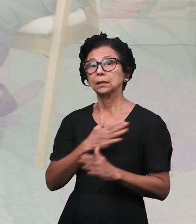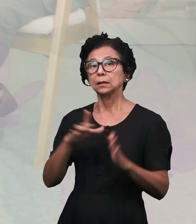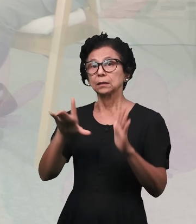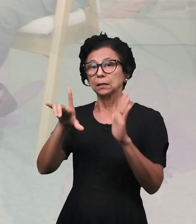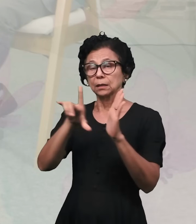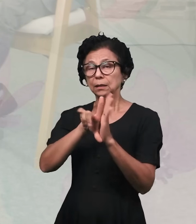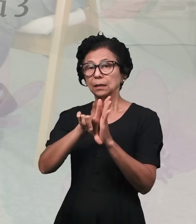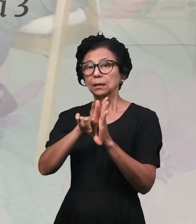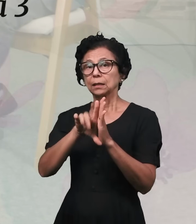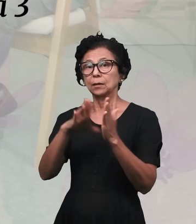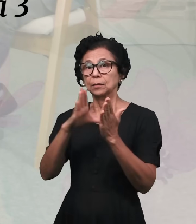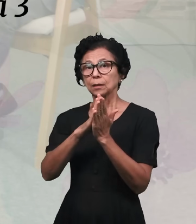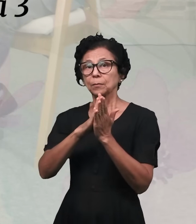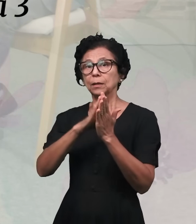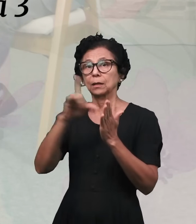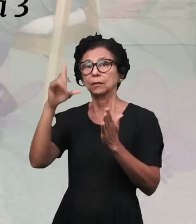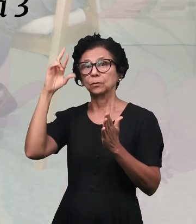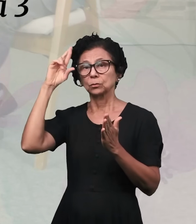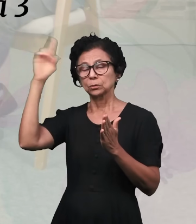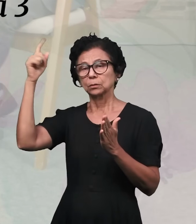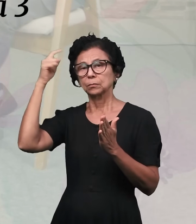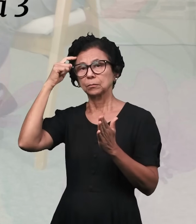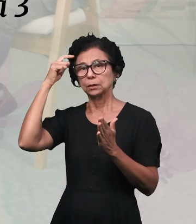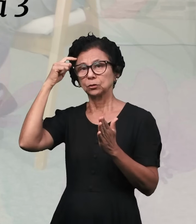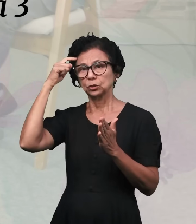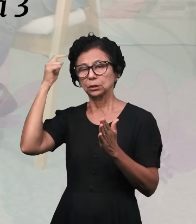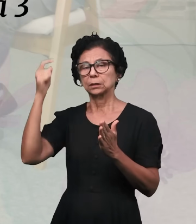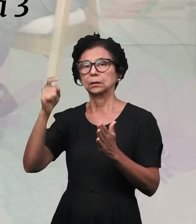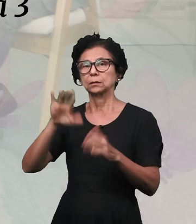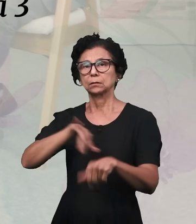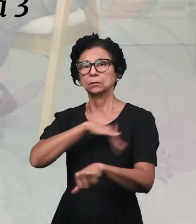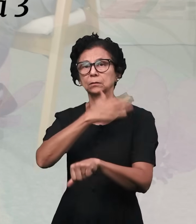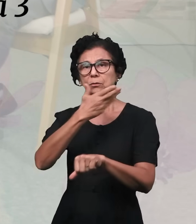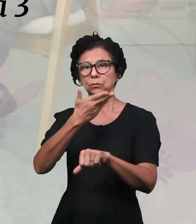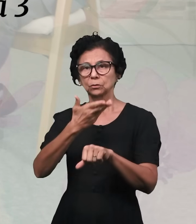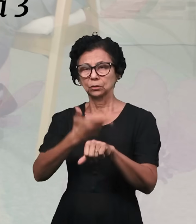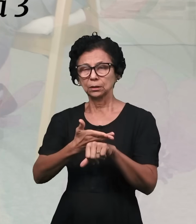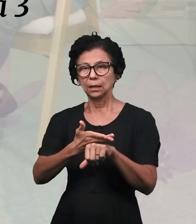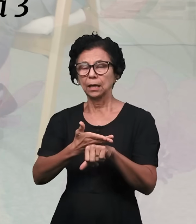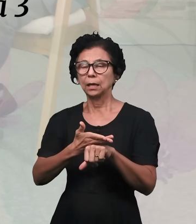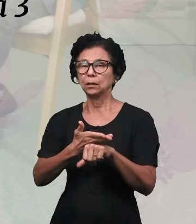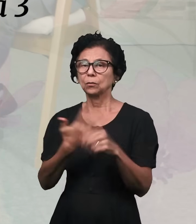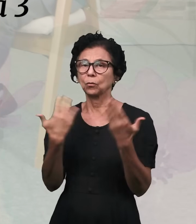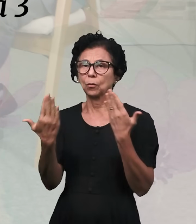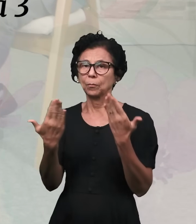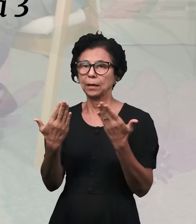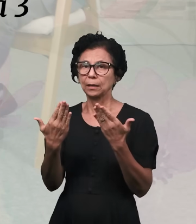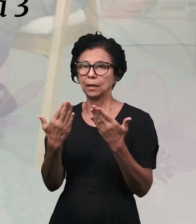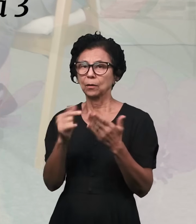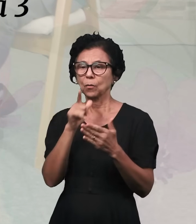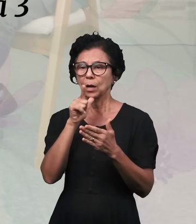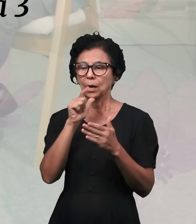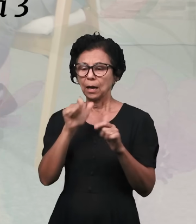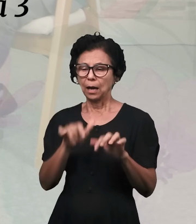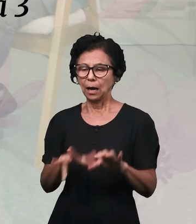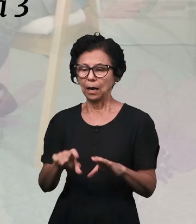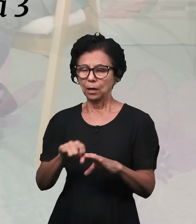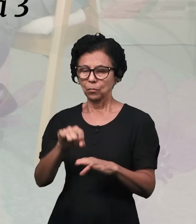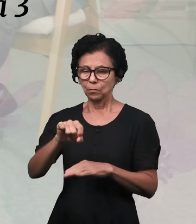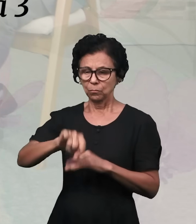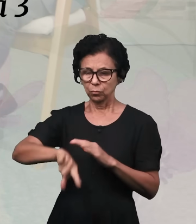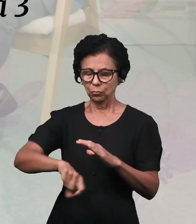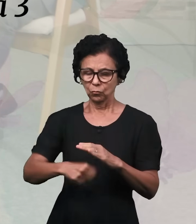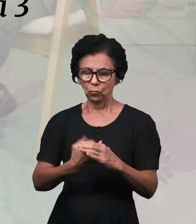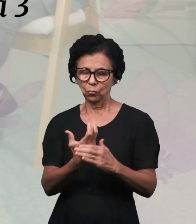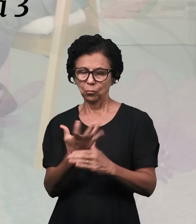dia e de noite, pois será como a árvore plantada junto a ribeiros de águas, a qual dá o seu fruto na